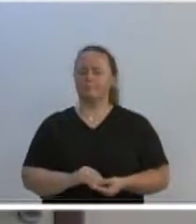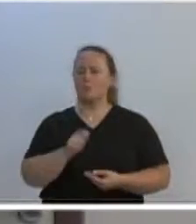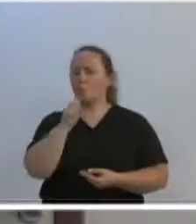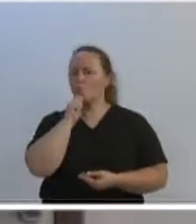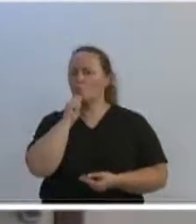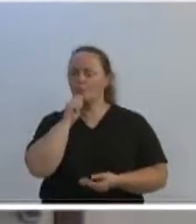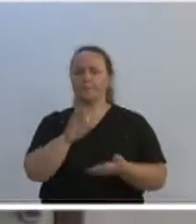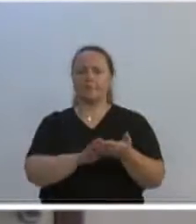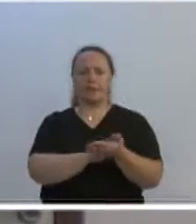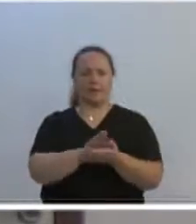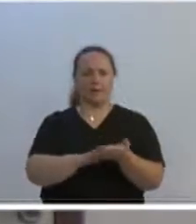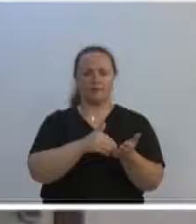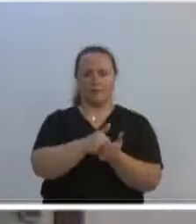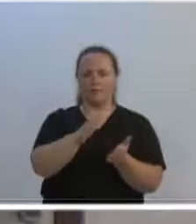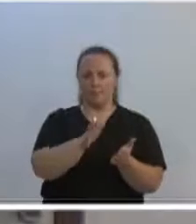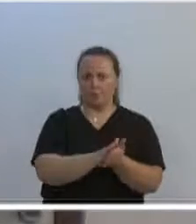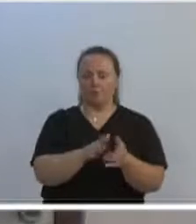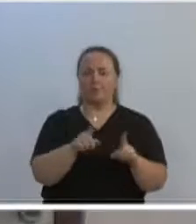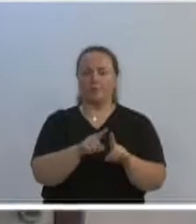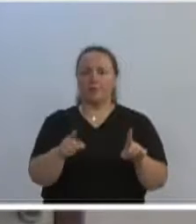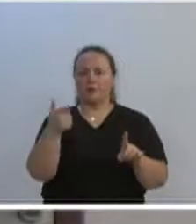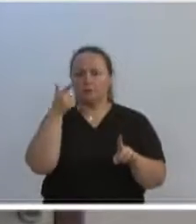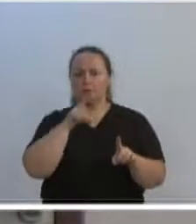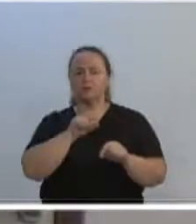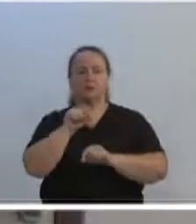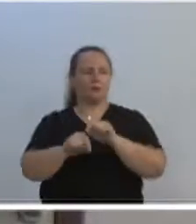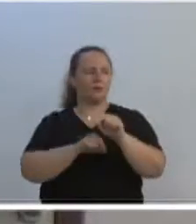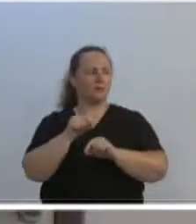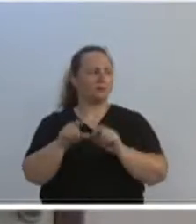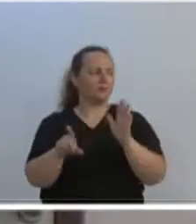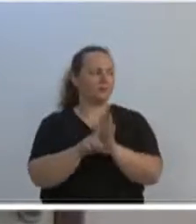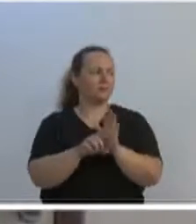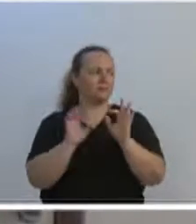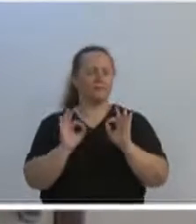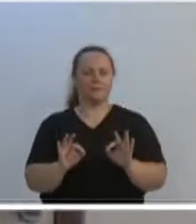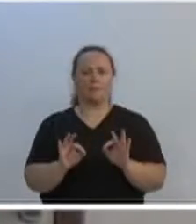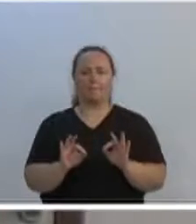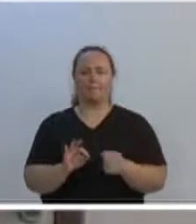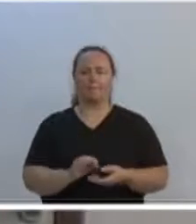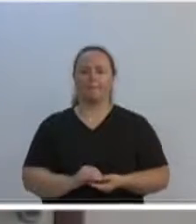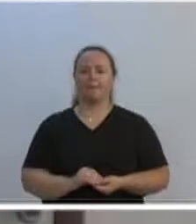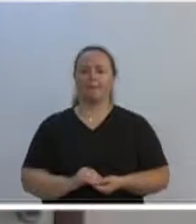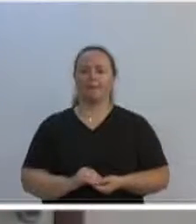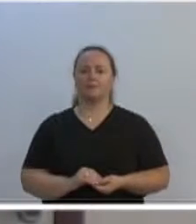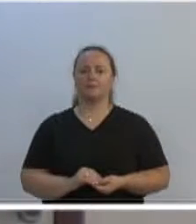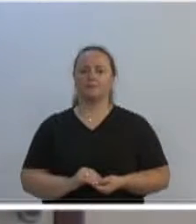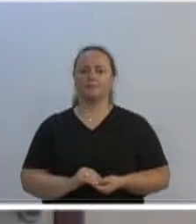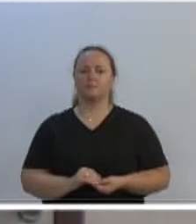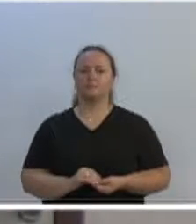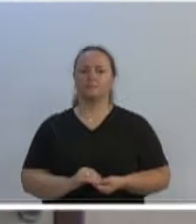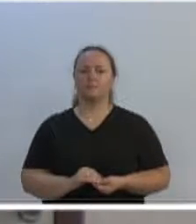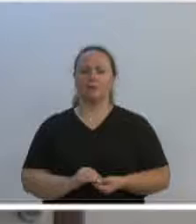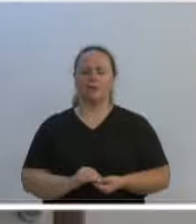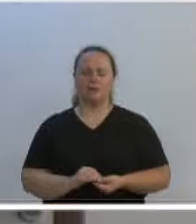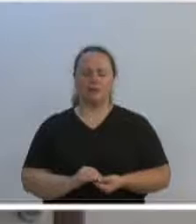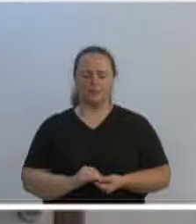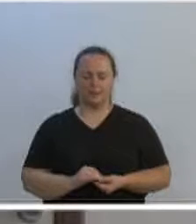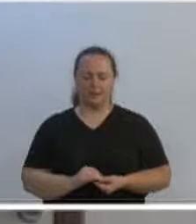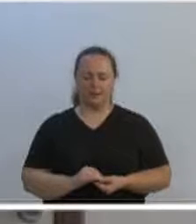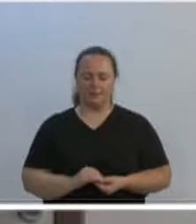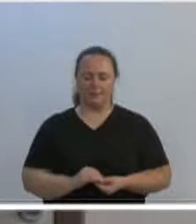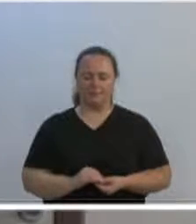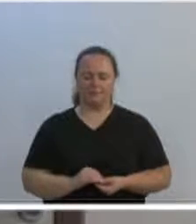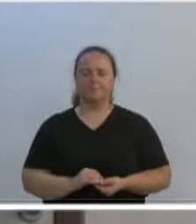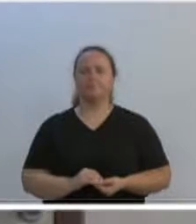multa, de se regularizar dentro de um prazo de 10 a 15 dias, se eu não me engano, e de não ter a pontuação na carteira. Então, assim, se